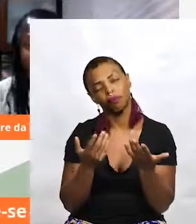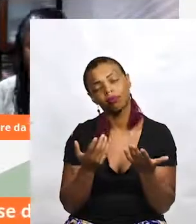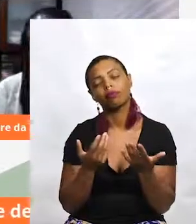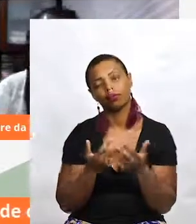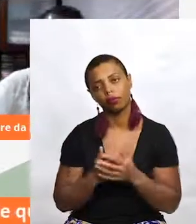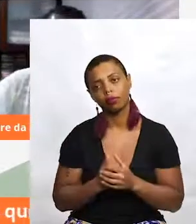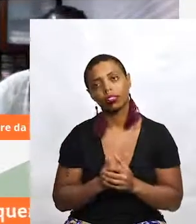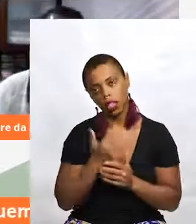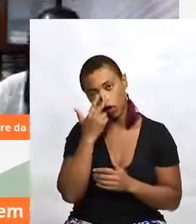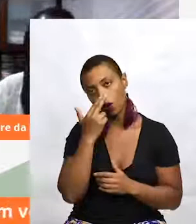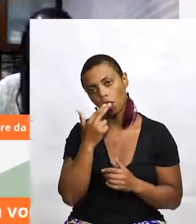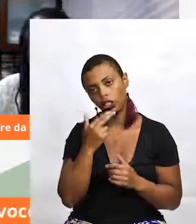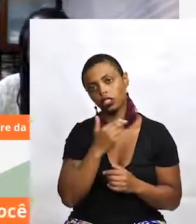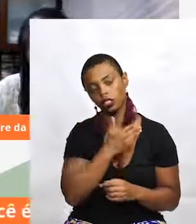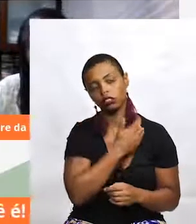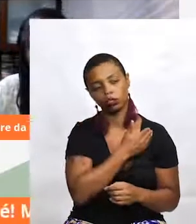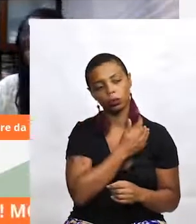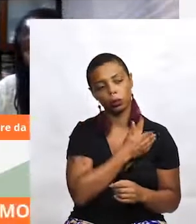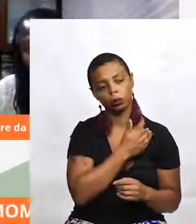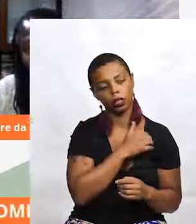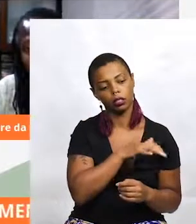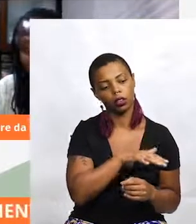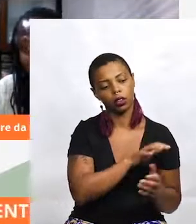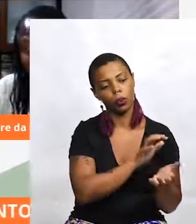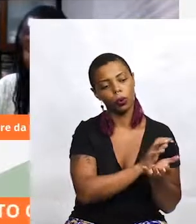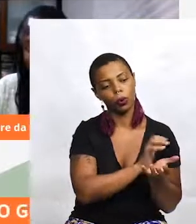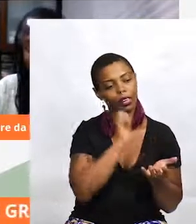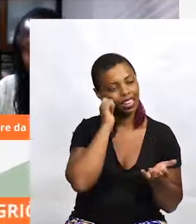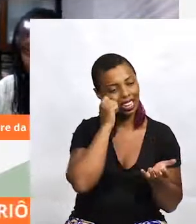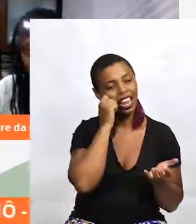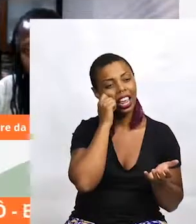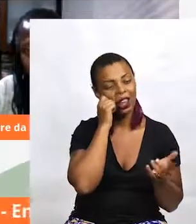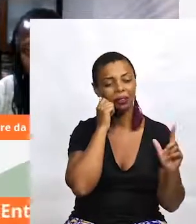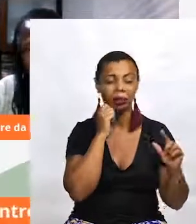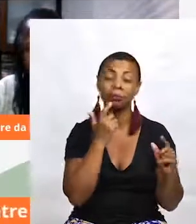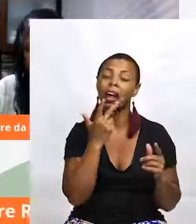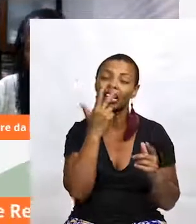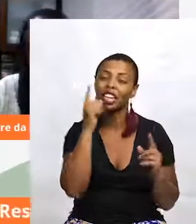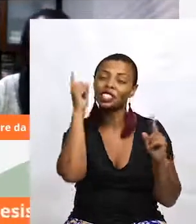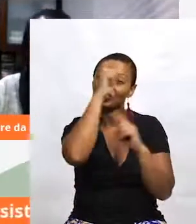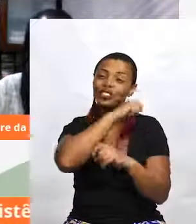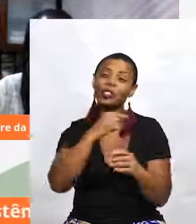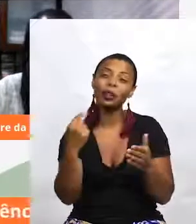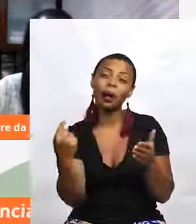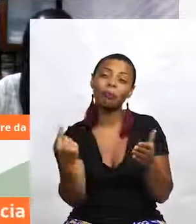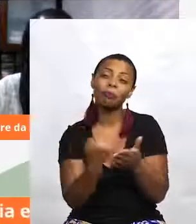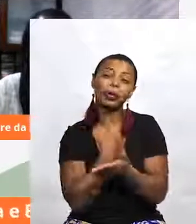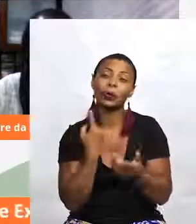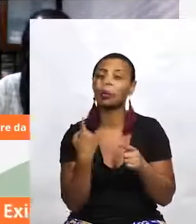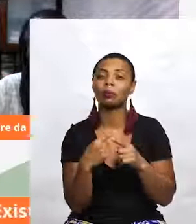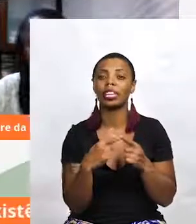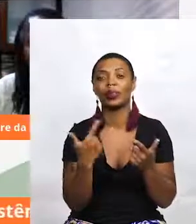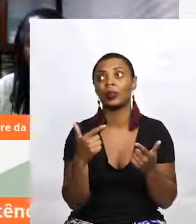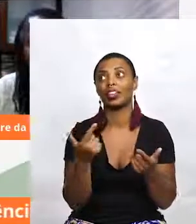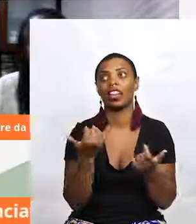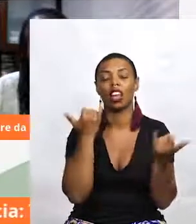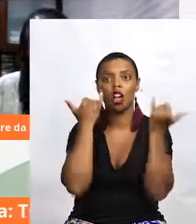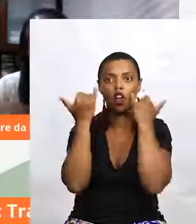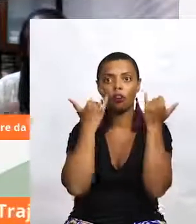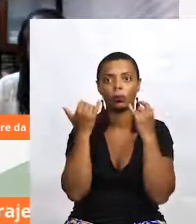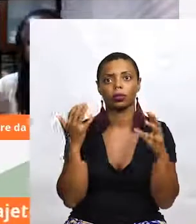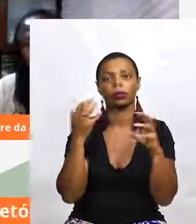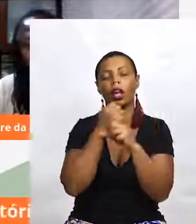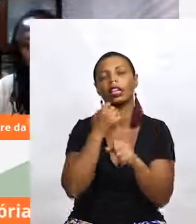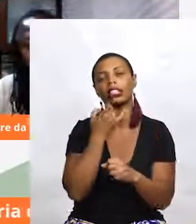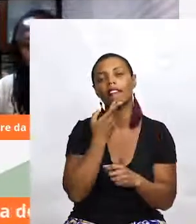possa ter menos discriminação, sabe? Acho uma pergunta difícil de se fazer, dado que a gente não tem tantas informações. Eu falar do meu